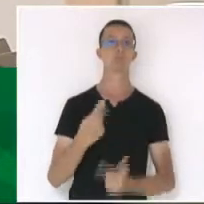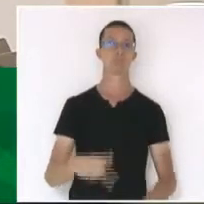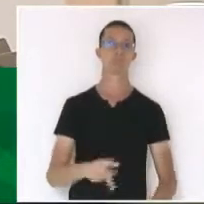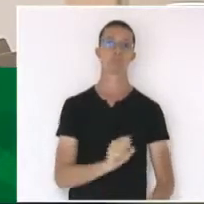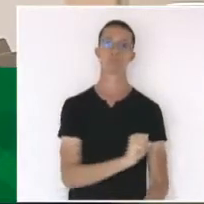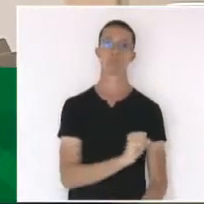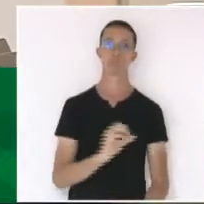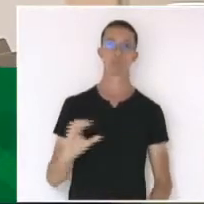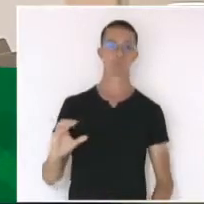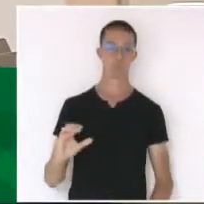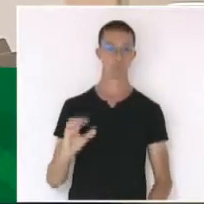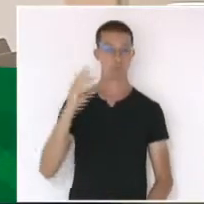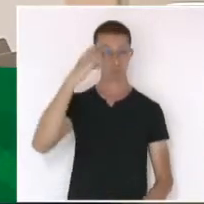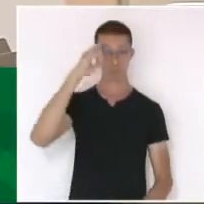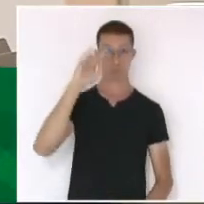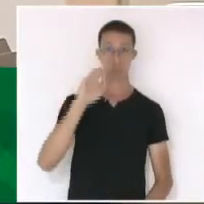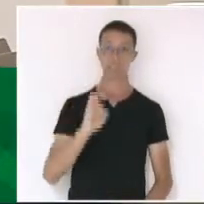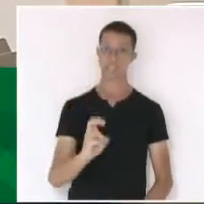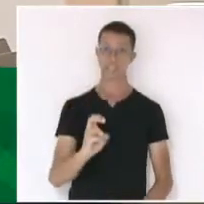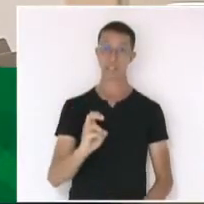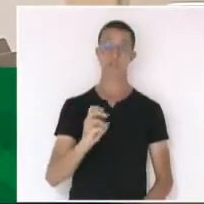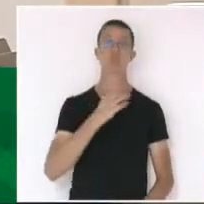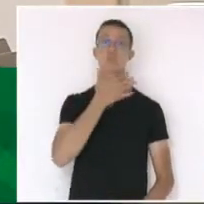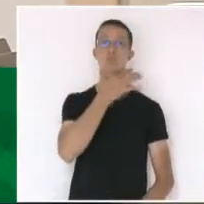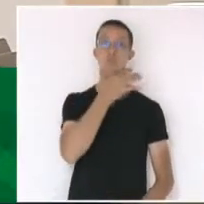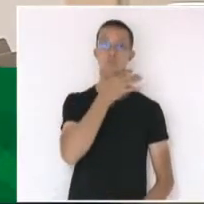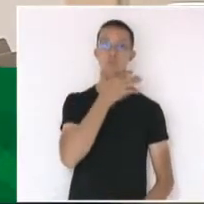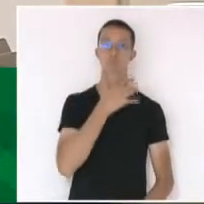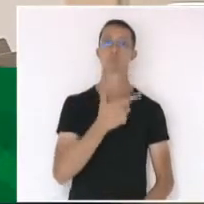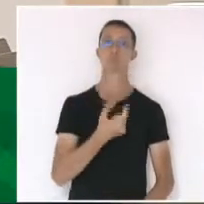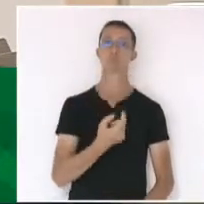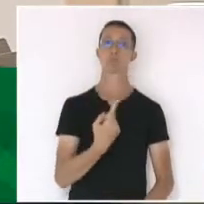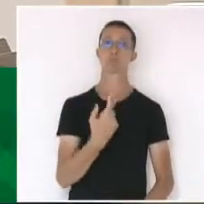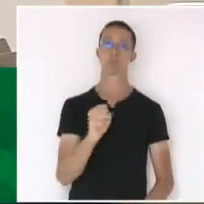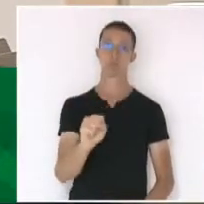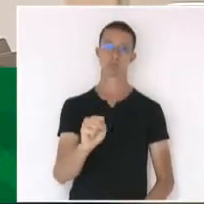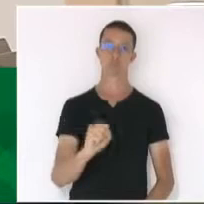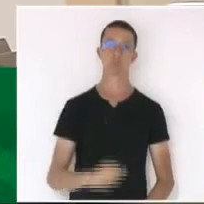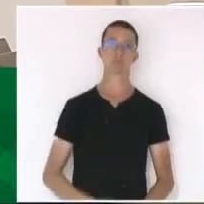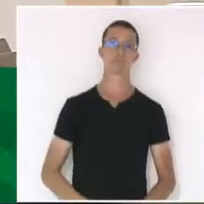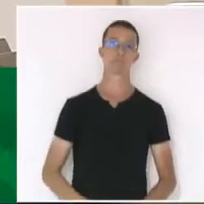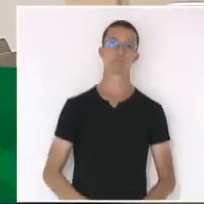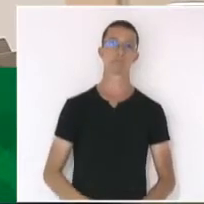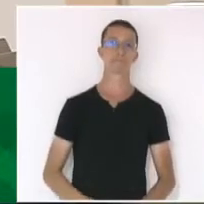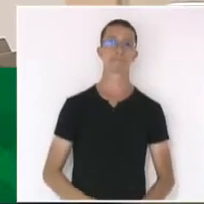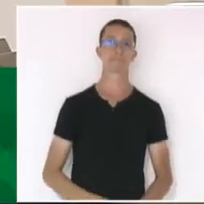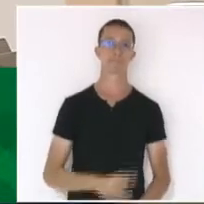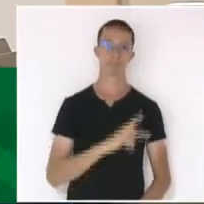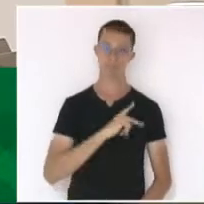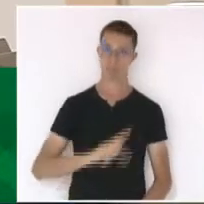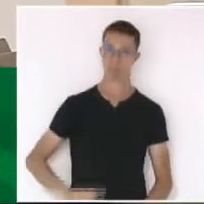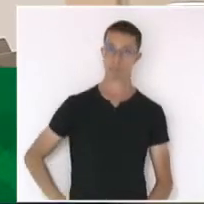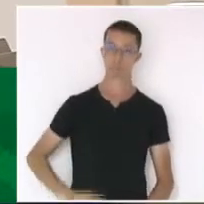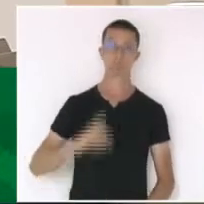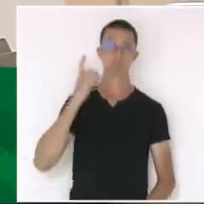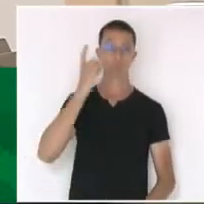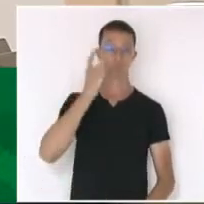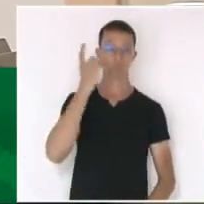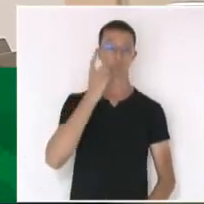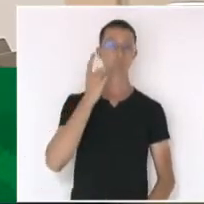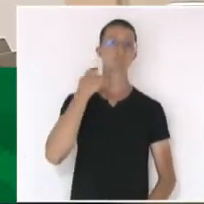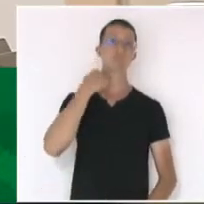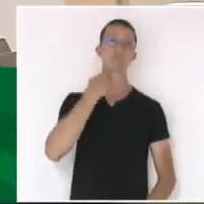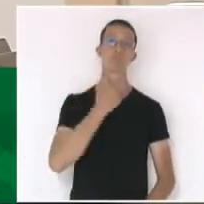Estado de Santa Catarina realizado em 5 de Março de 2018 sobre a presidência Deputado Silvio